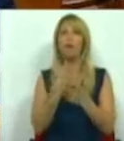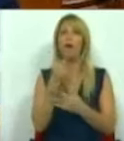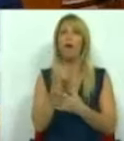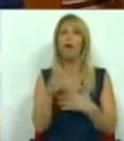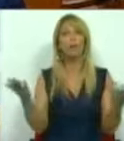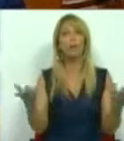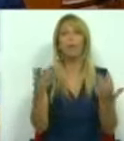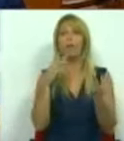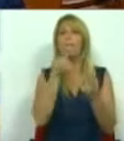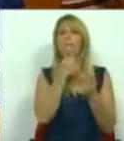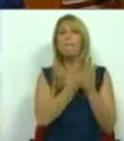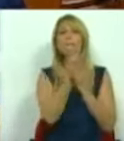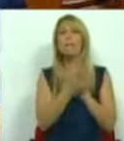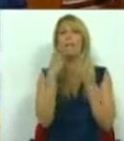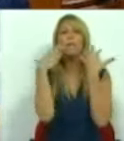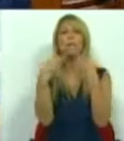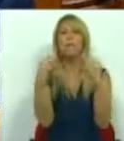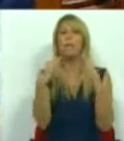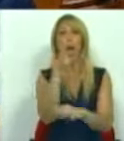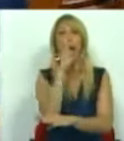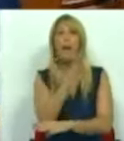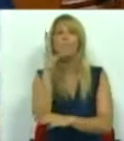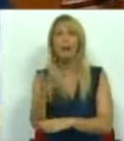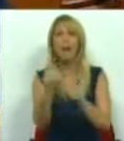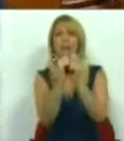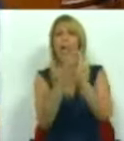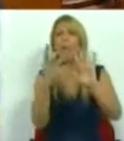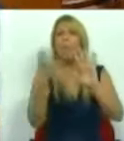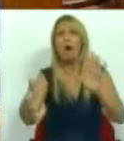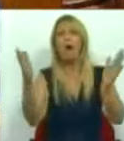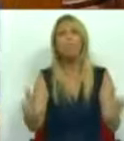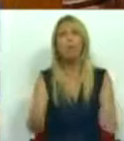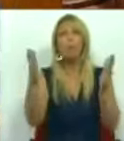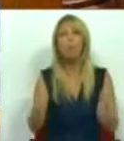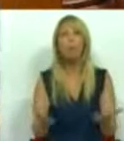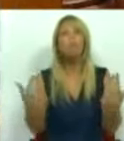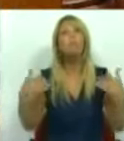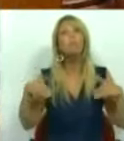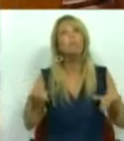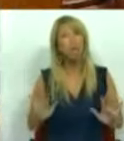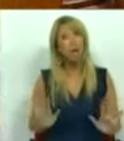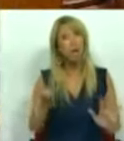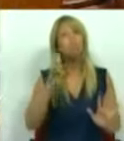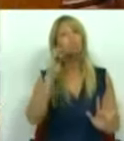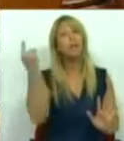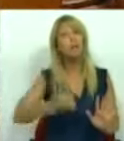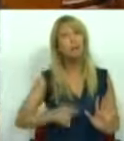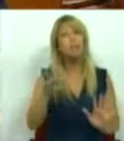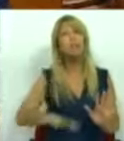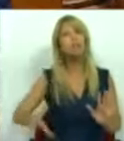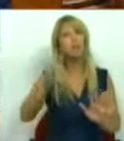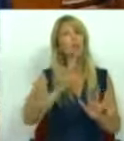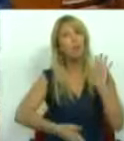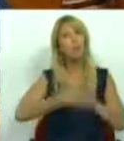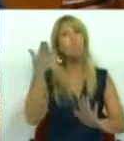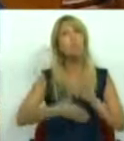medidas simples, práticas e despidas de entraves burocráticos, mas que exige a situação de emergência que atualmente